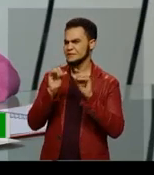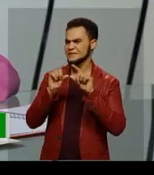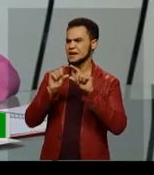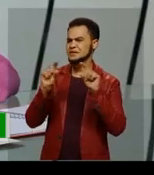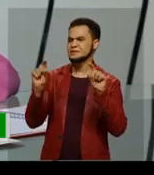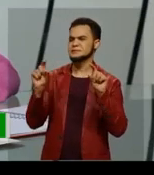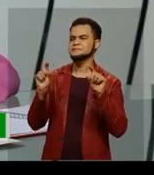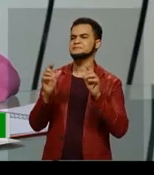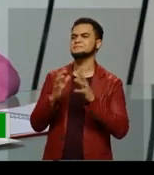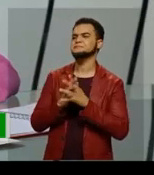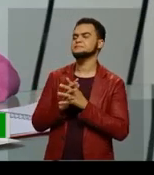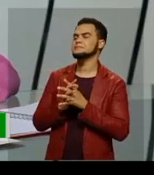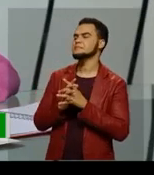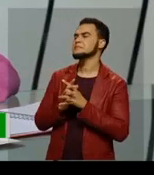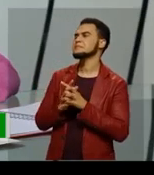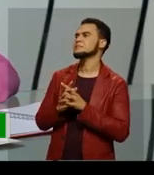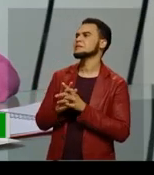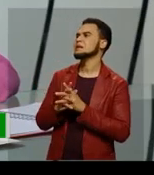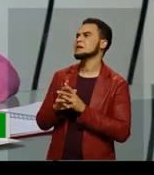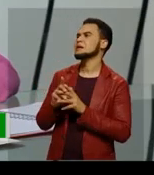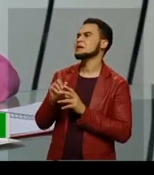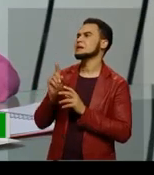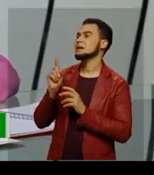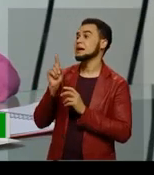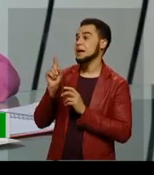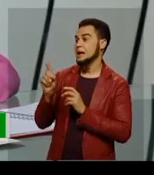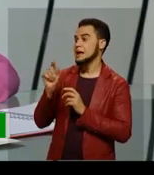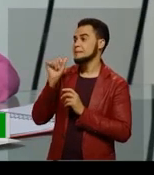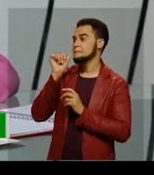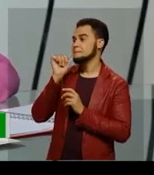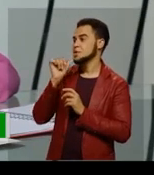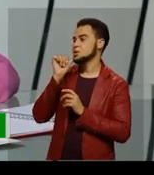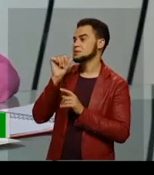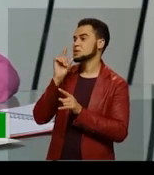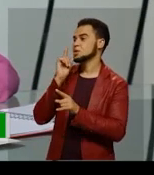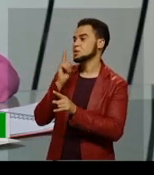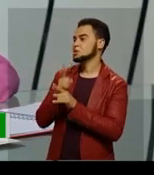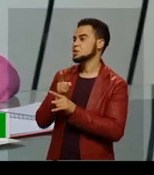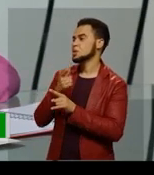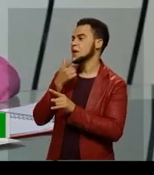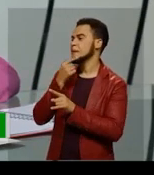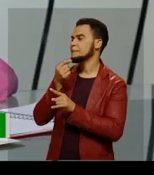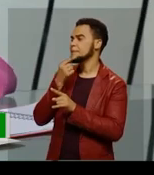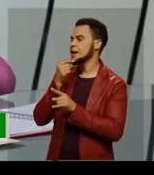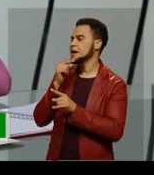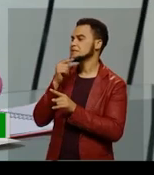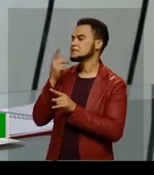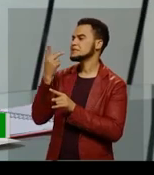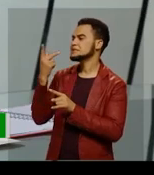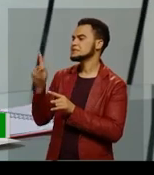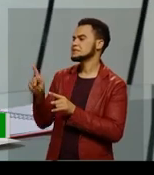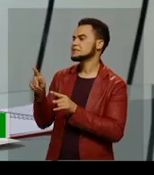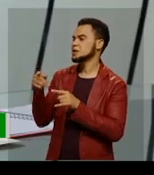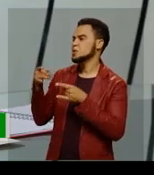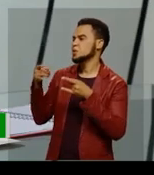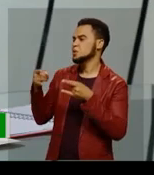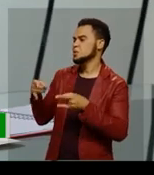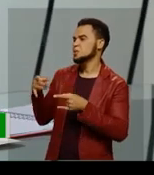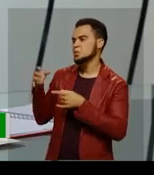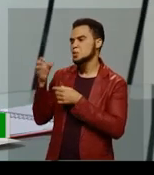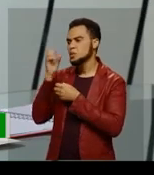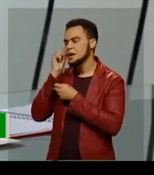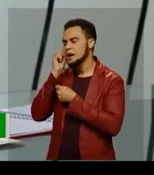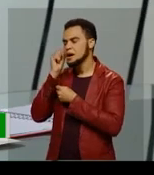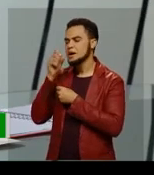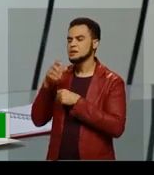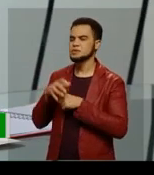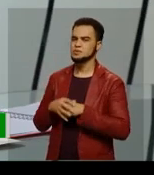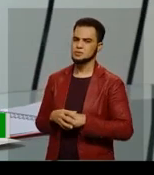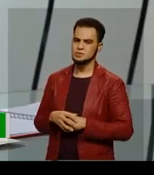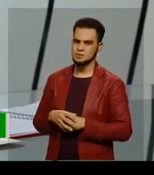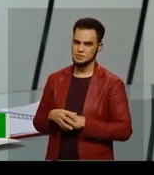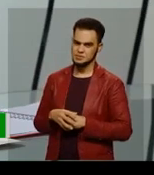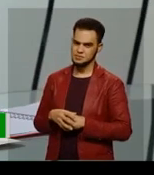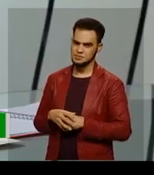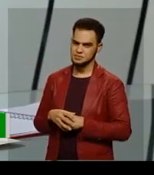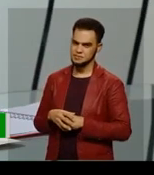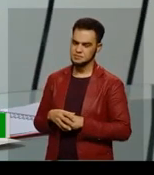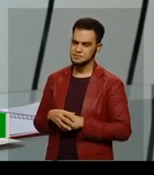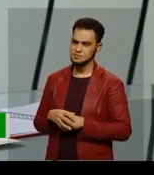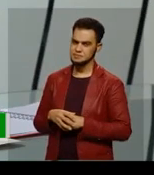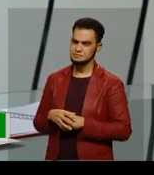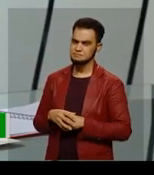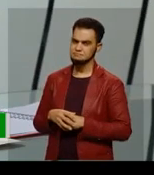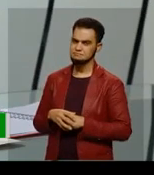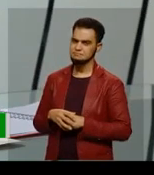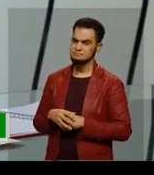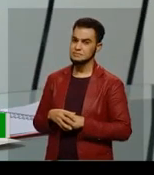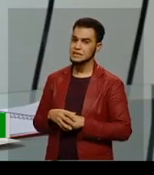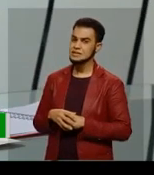a moça encontrou o rapaz em seu quarto. Vamos lá, a moça encontrou o rapaz no seu quarto. O